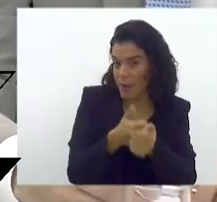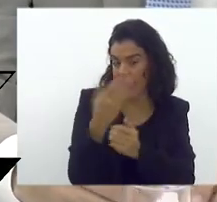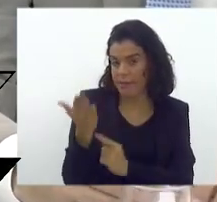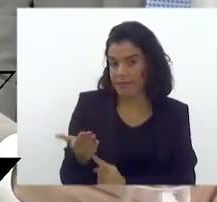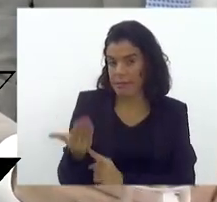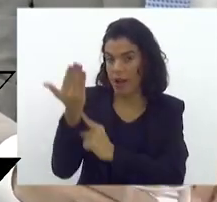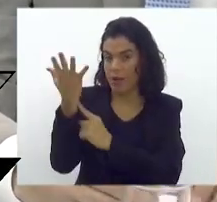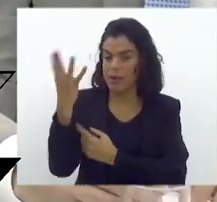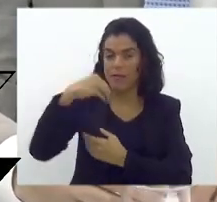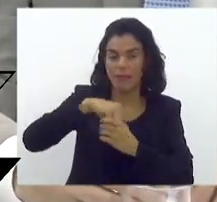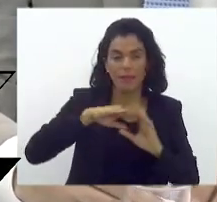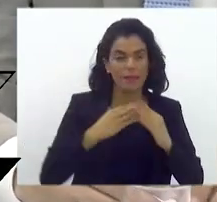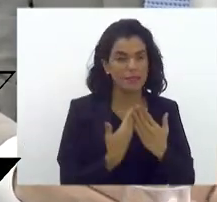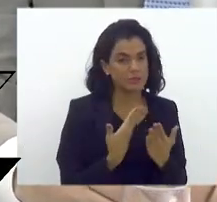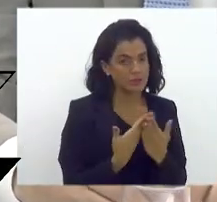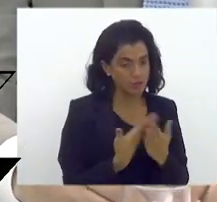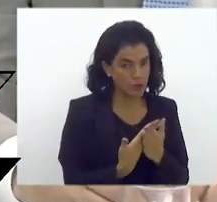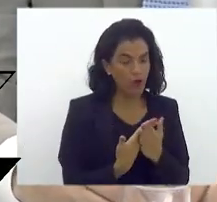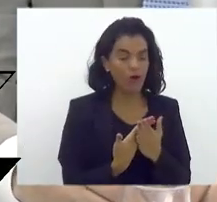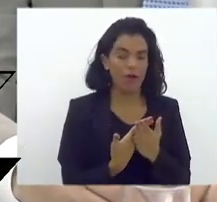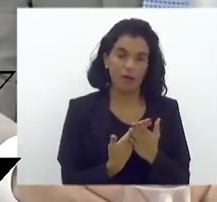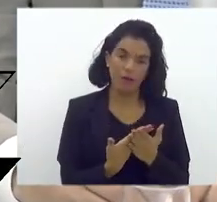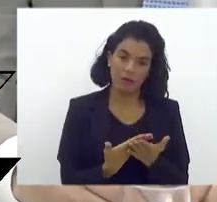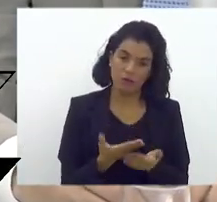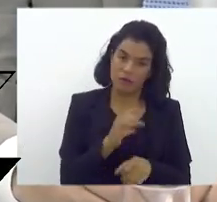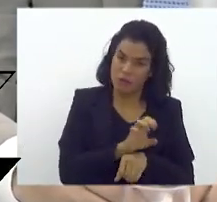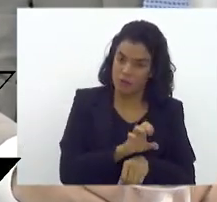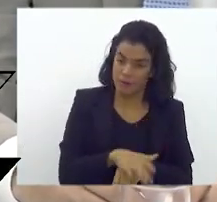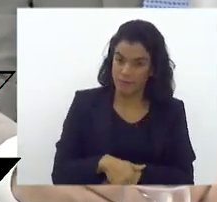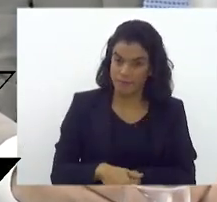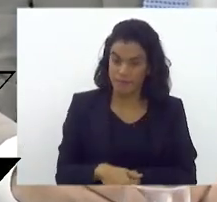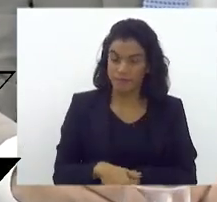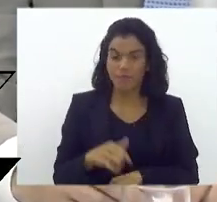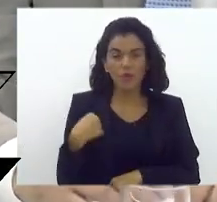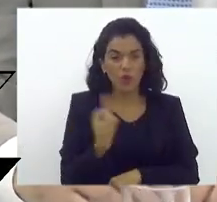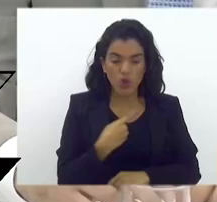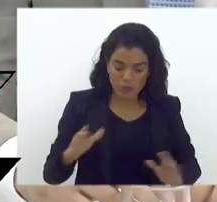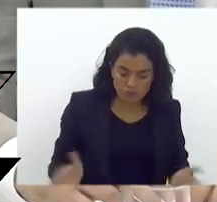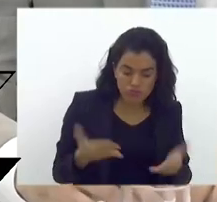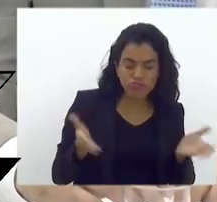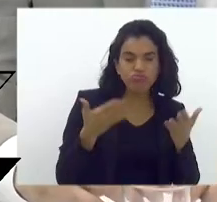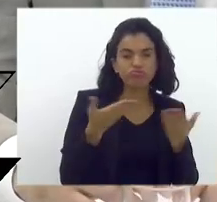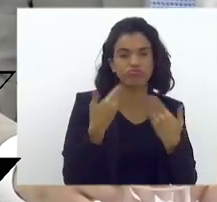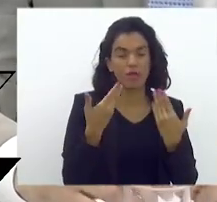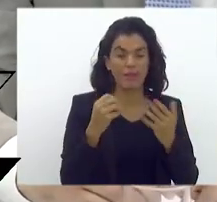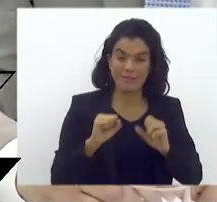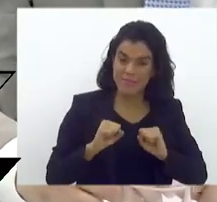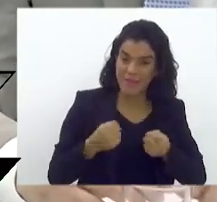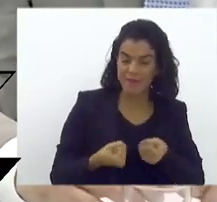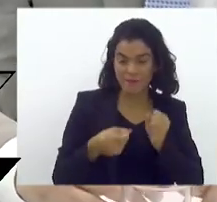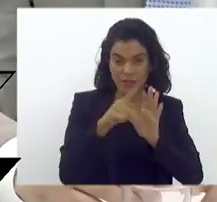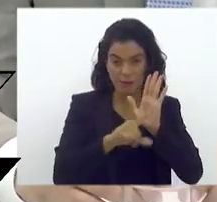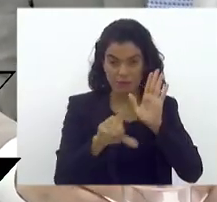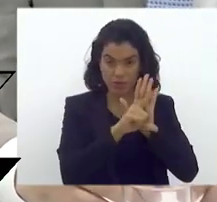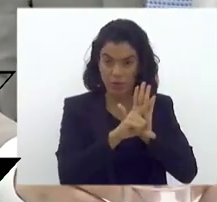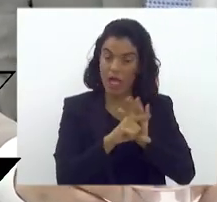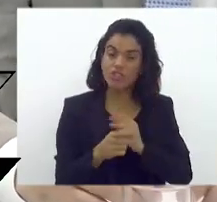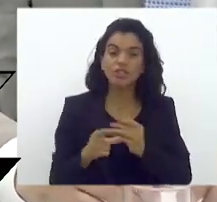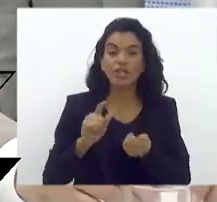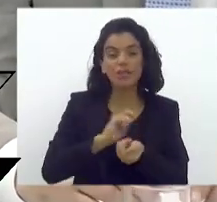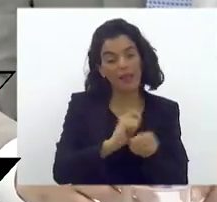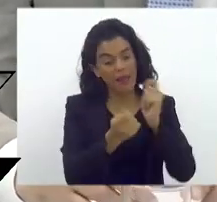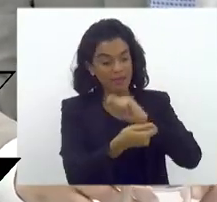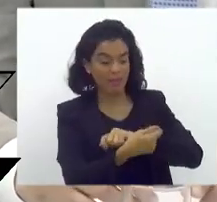chegar nas redes de ensino do nosso estado. Quando nós promovemos a defesa desse projeto, nós trazemos a tecnologia não